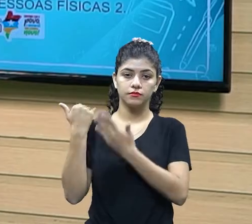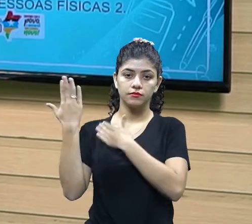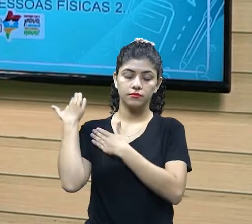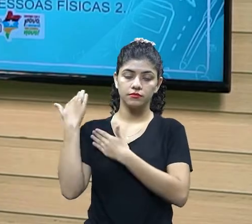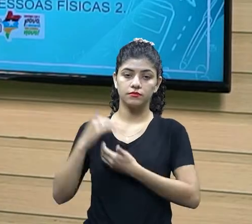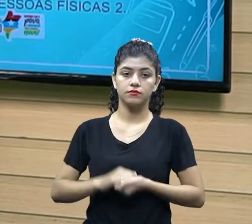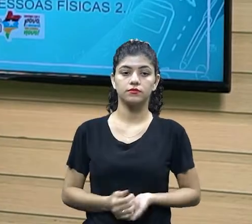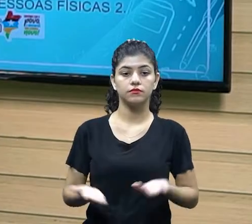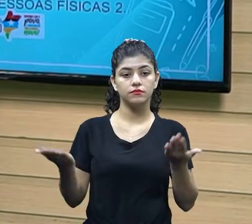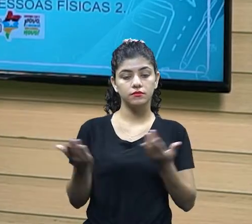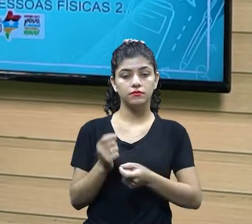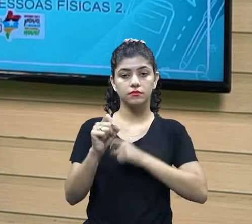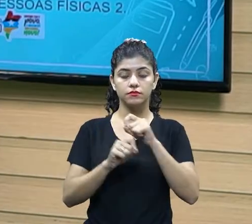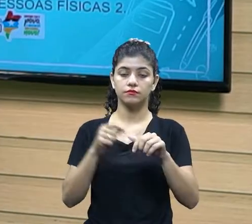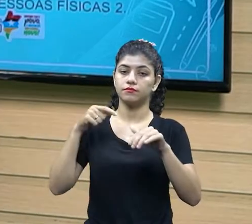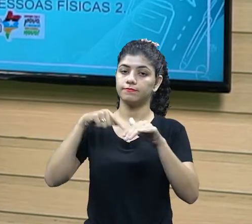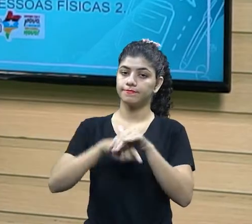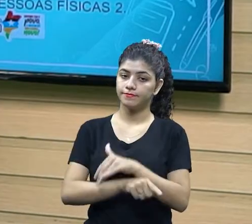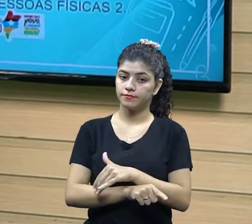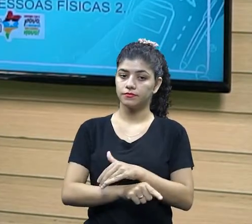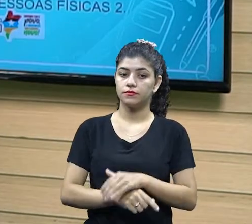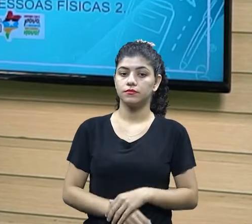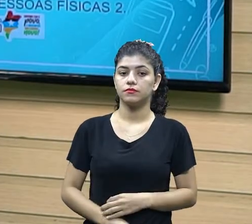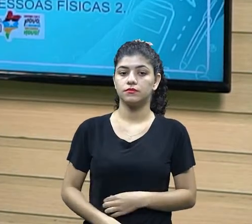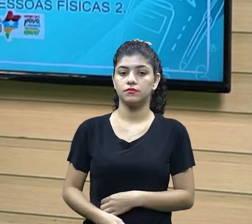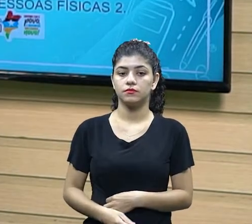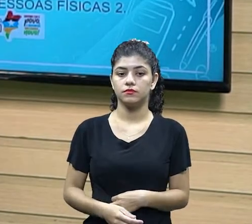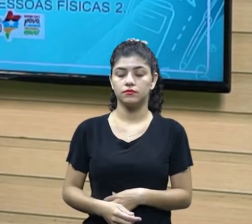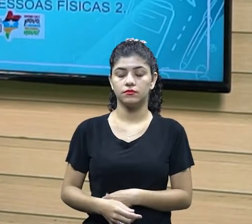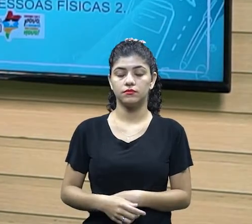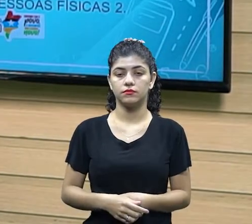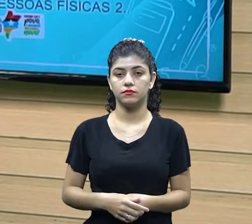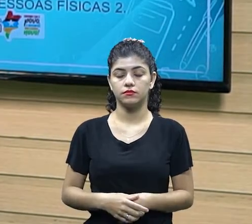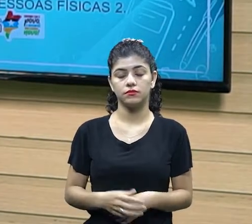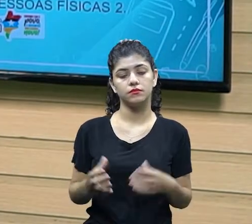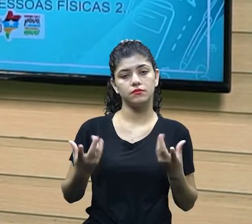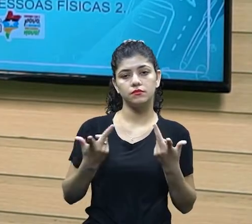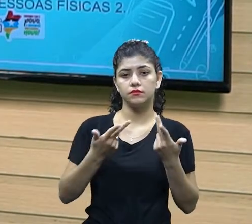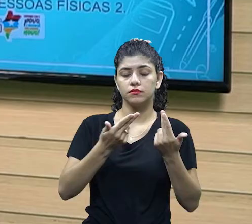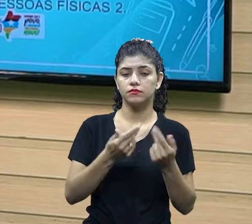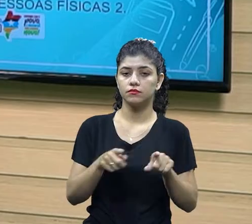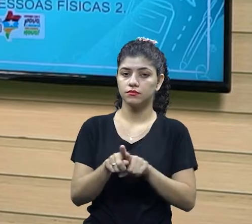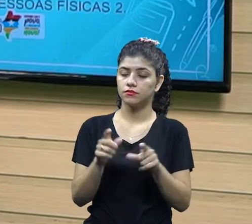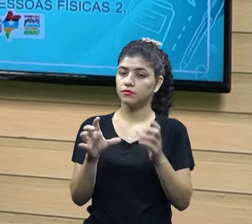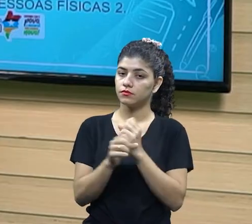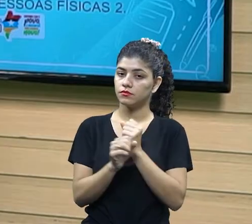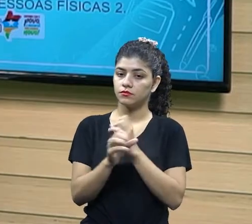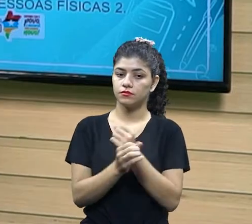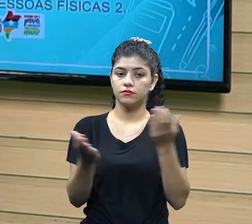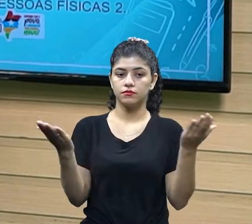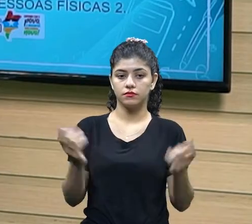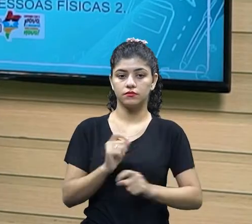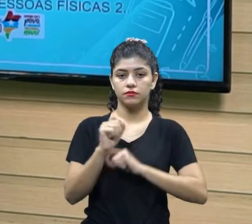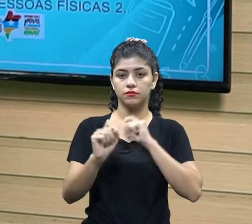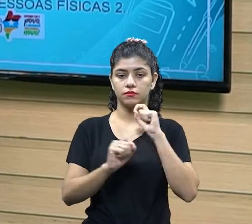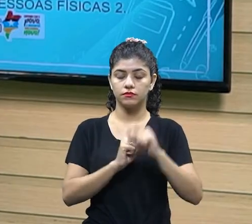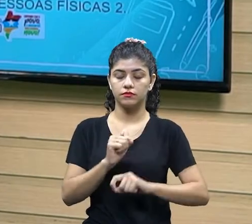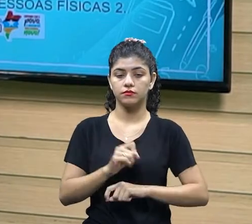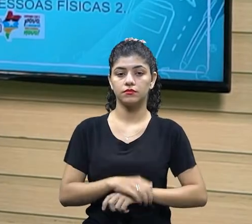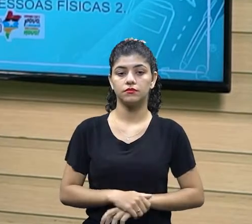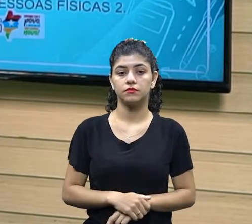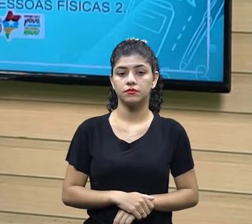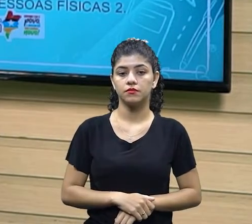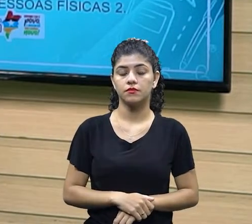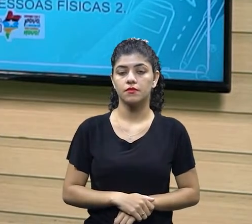conteúdo mais avançado, pegando aquele mesmo gancho de cálculo, né? Então, vamos trabalhar com receitas,